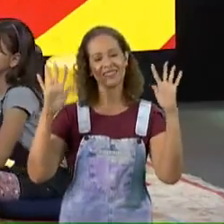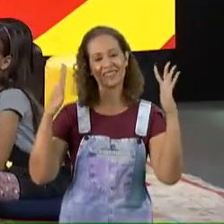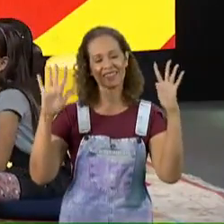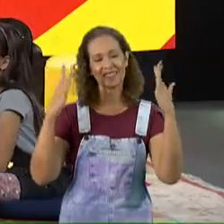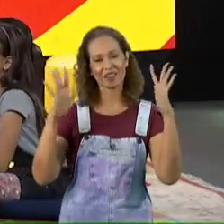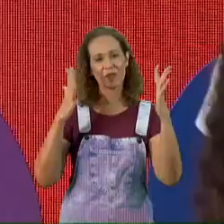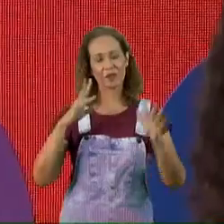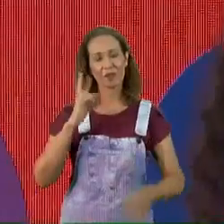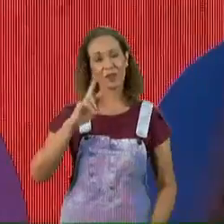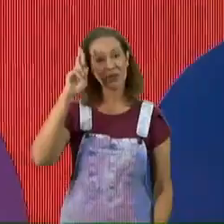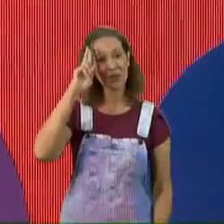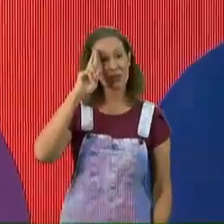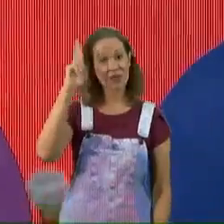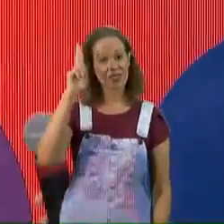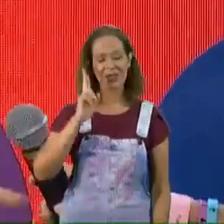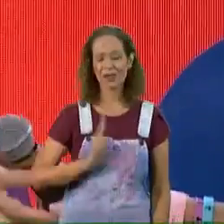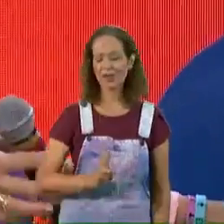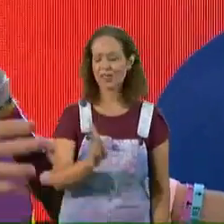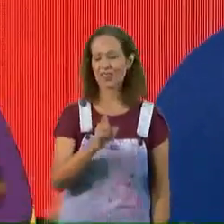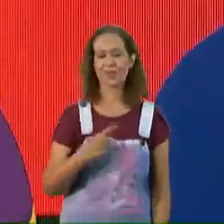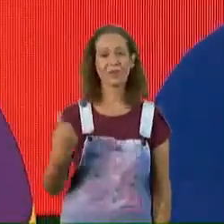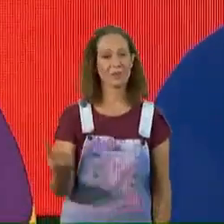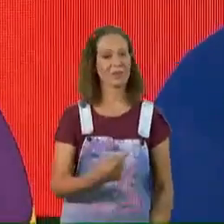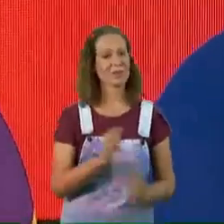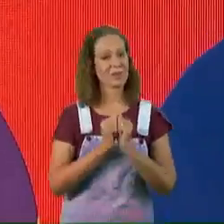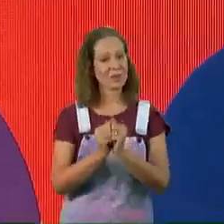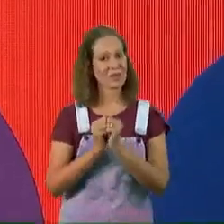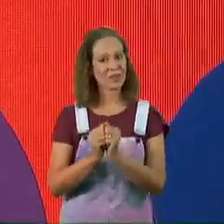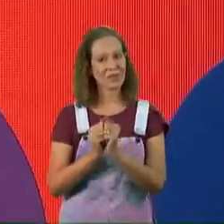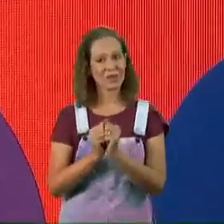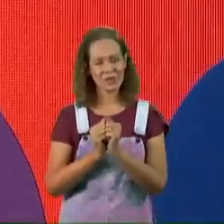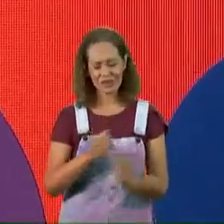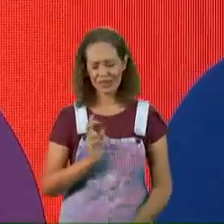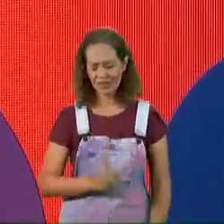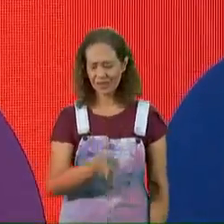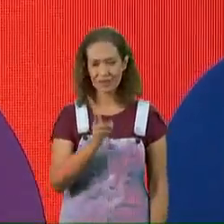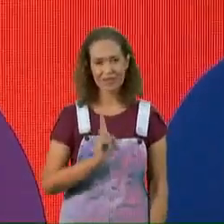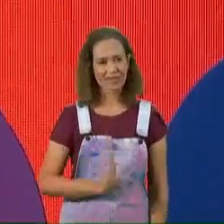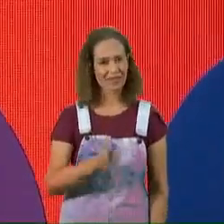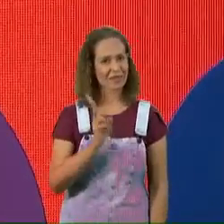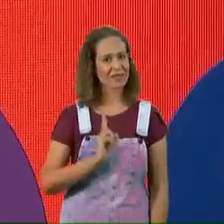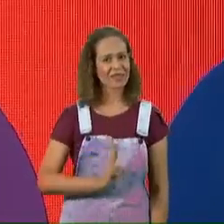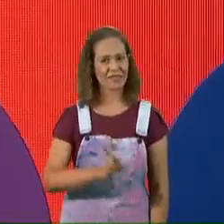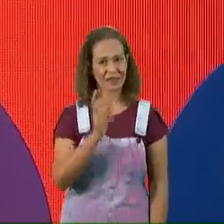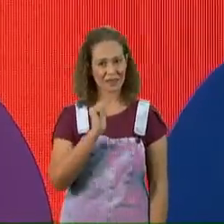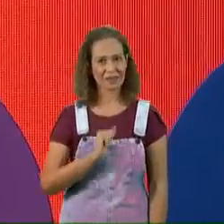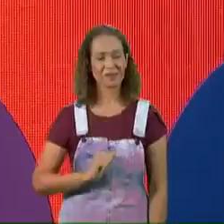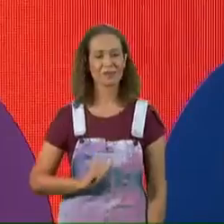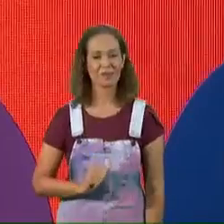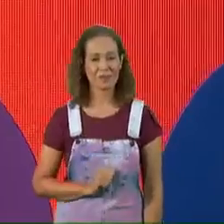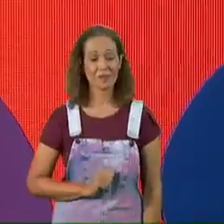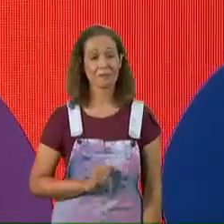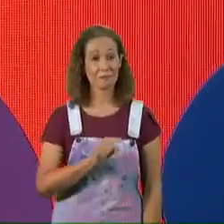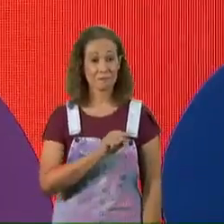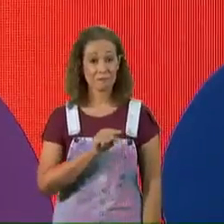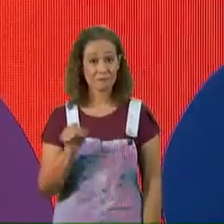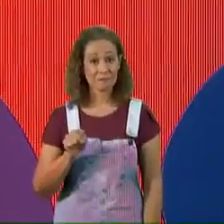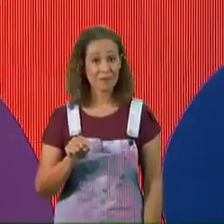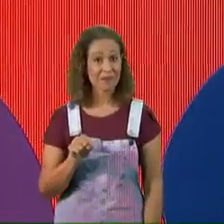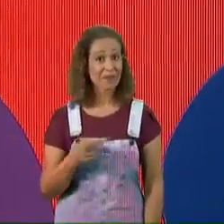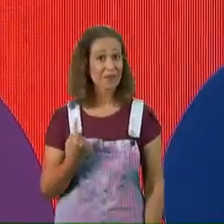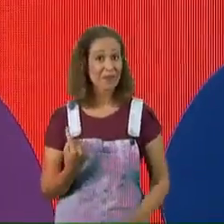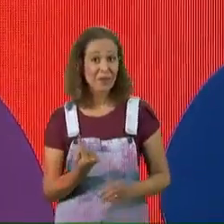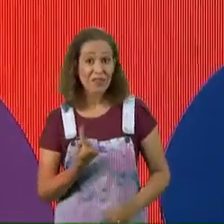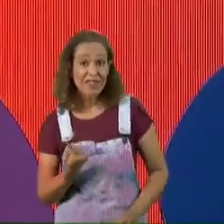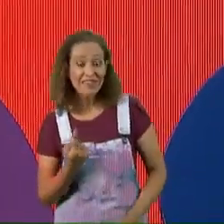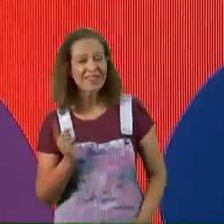O Senhor está sempre conosco. Me dá aqui, Valentina. O Senhor está sempre conosco. Criança, saiba que você nunca está sozinho. Como foi bom